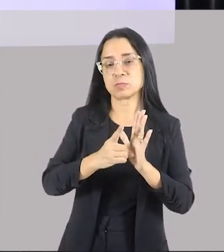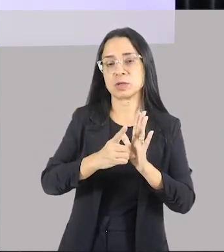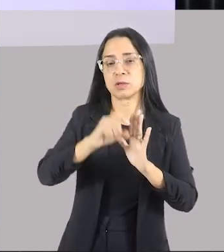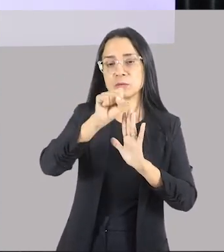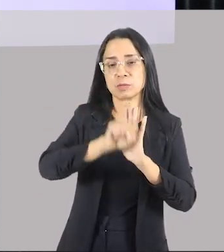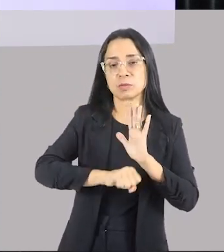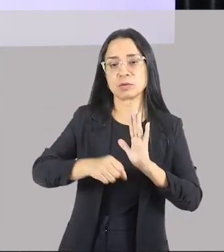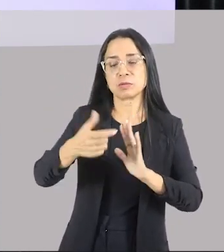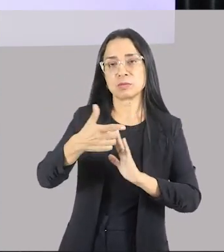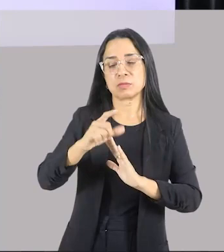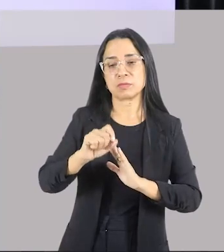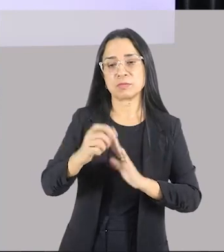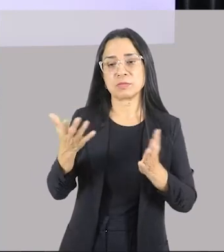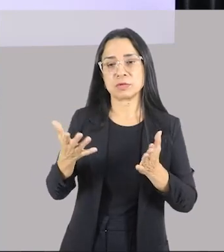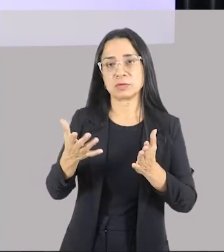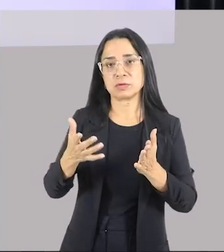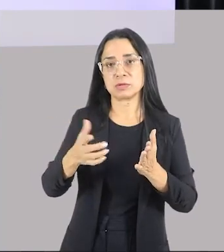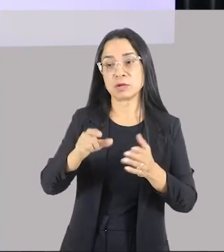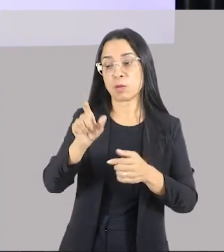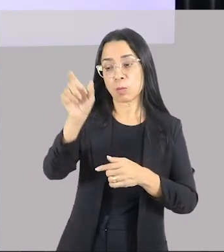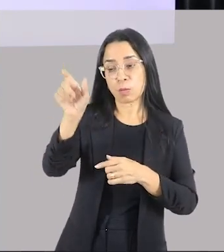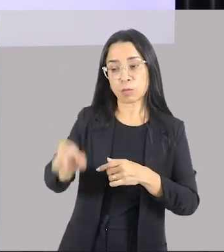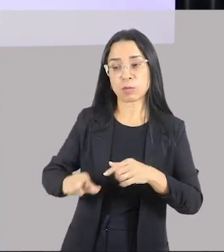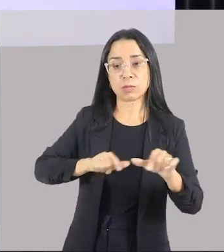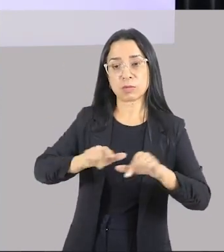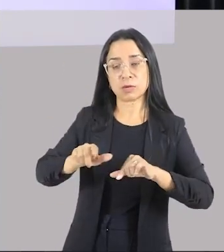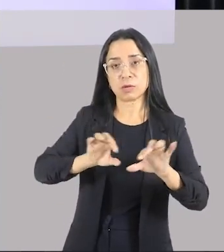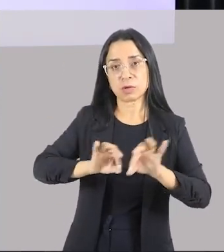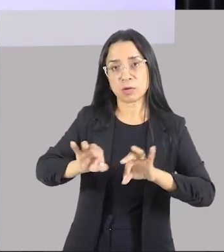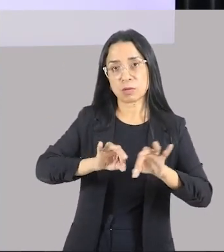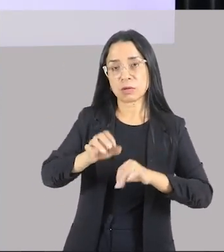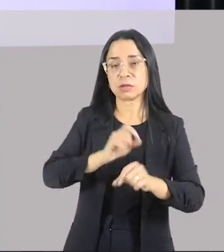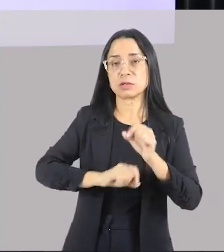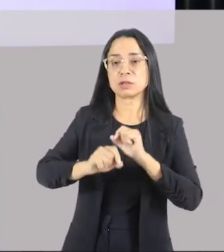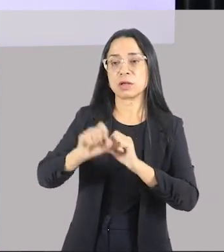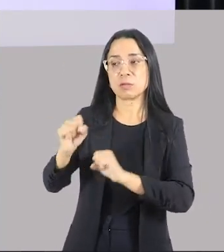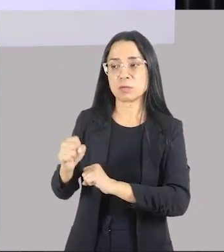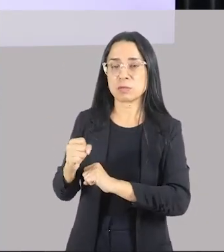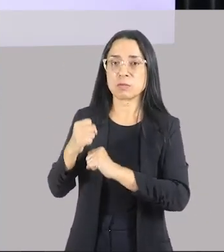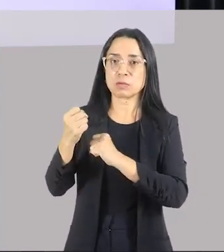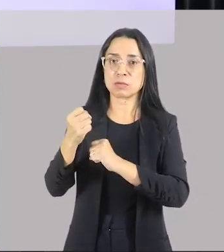se organizaram na defesa dos seus direitos. Nós vimos aqui que essa organização se deu